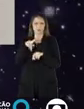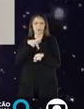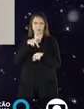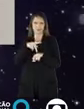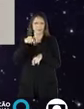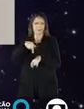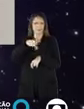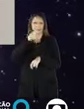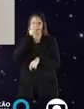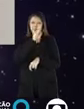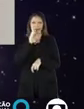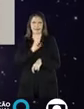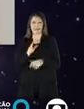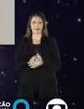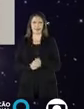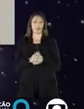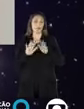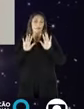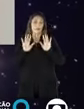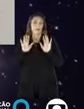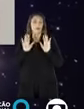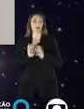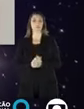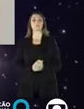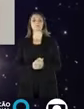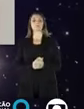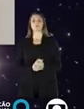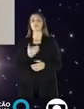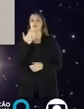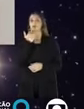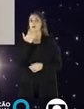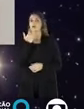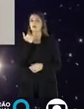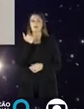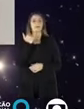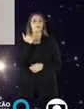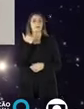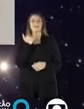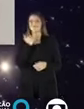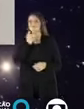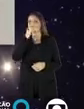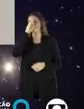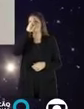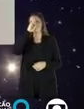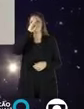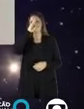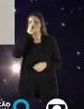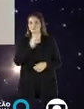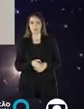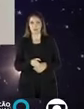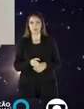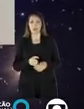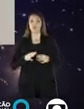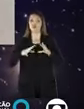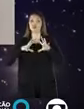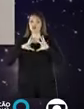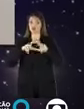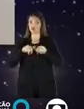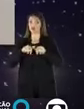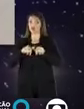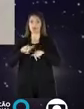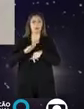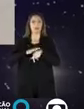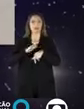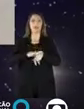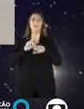vergonha absurda. Mas eu acho que a questão da alimentação, ela é essencial. Então, tudo que a gente puder